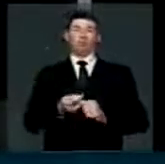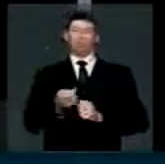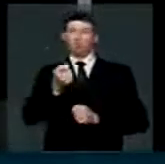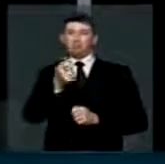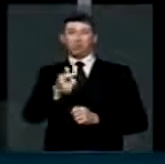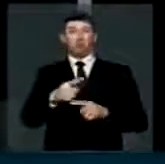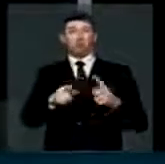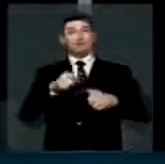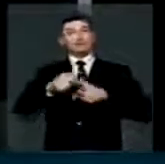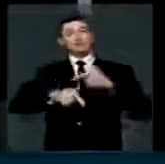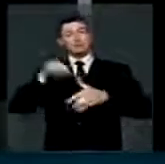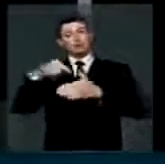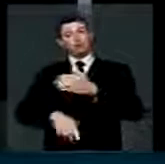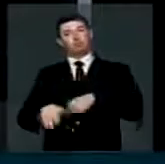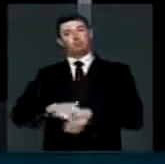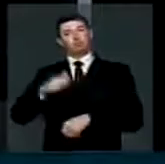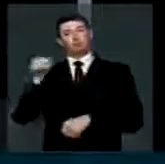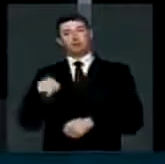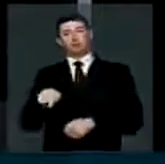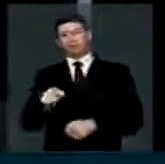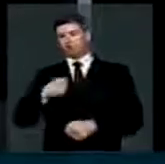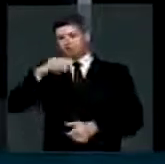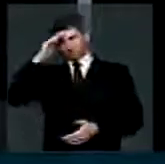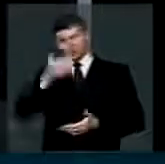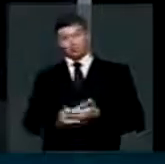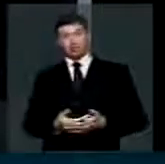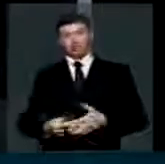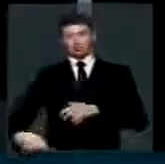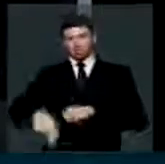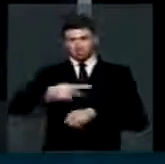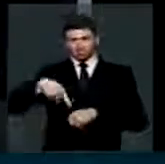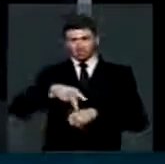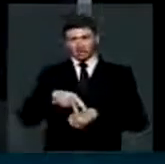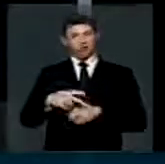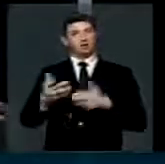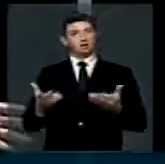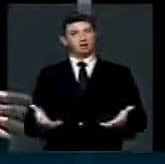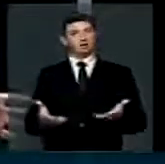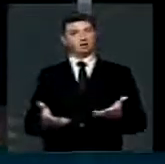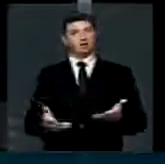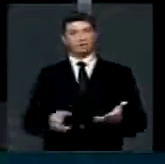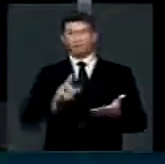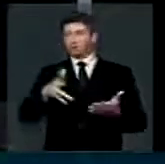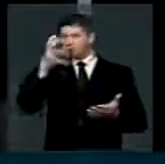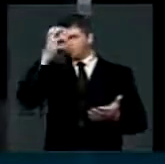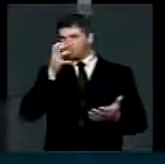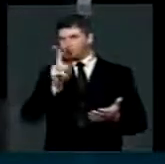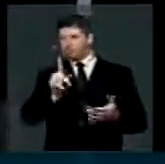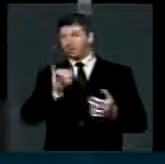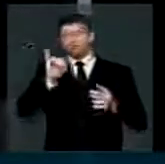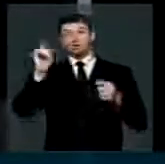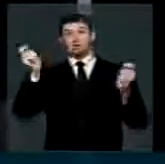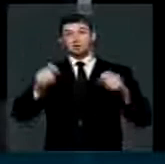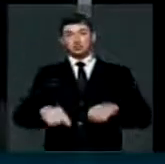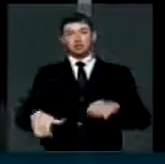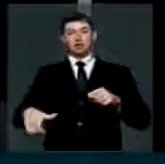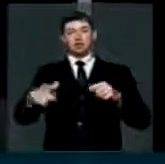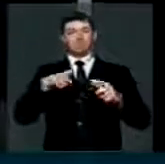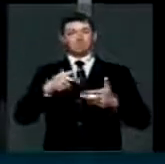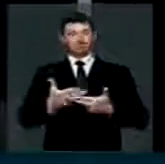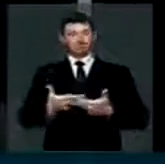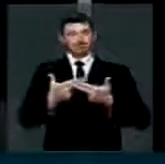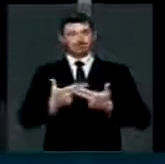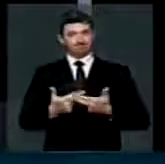mas precisa ser muito trabalhada. E eu acredito que um país não é um país sério enquanto puder